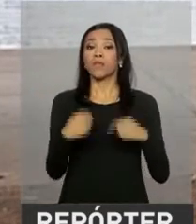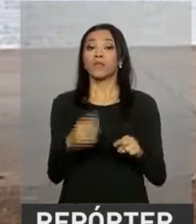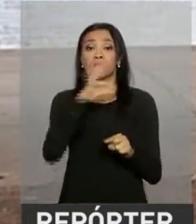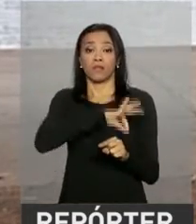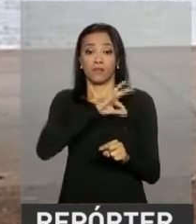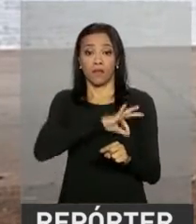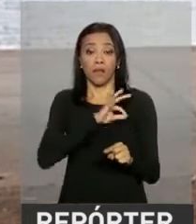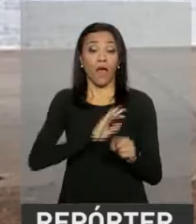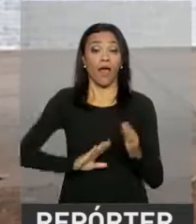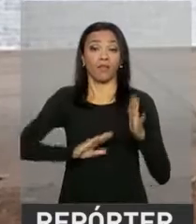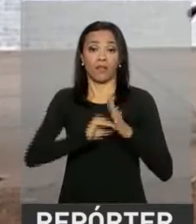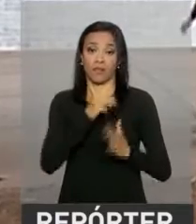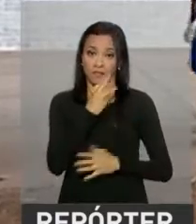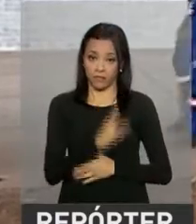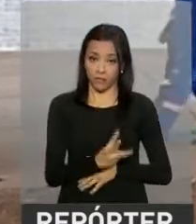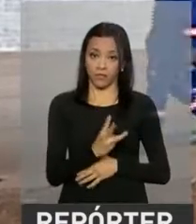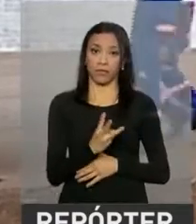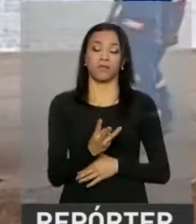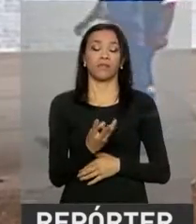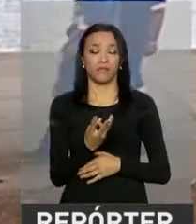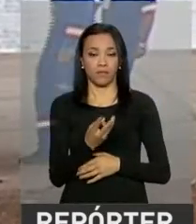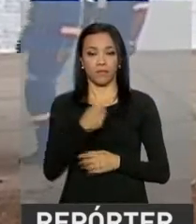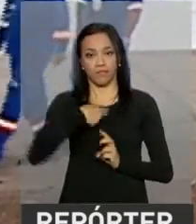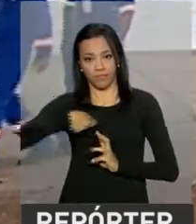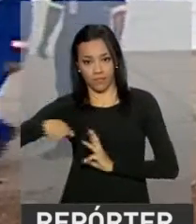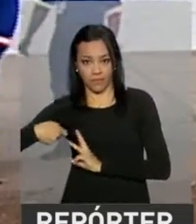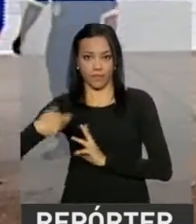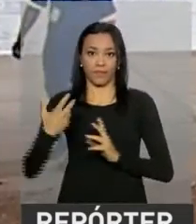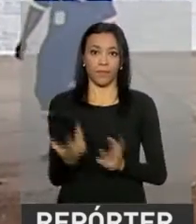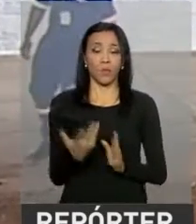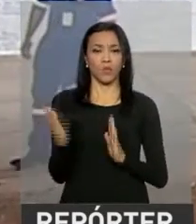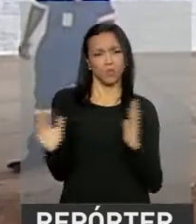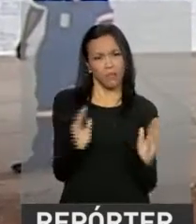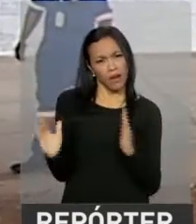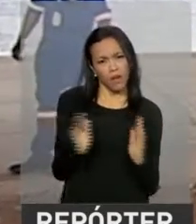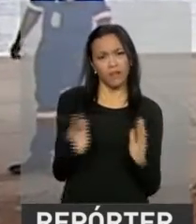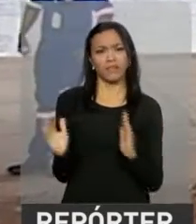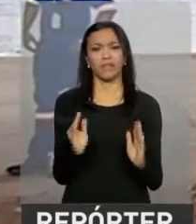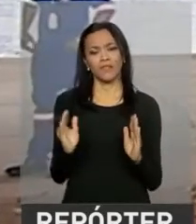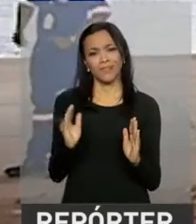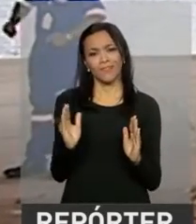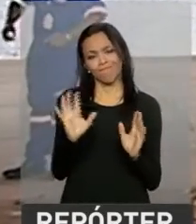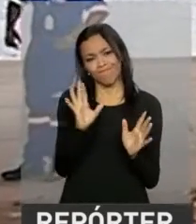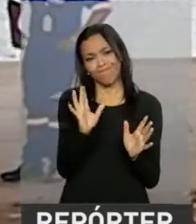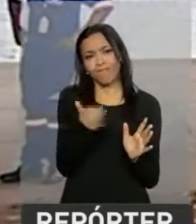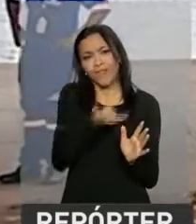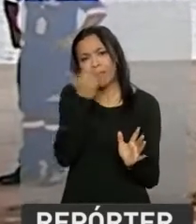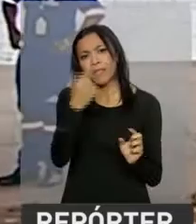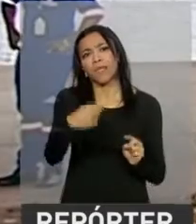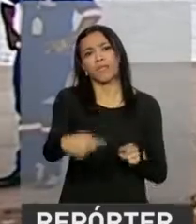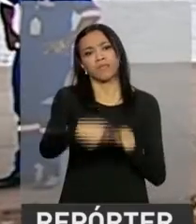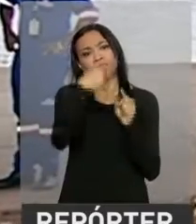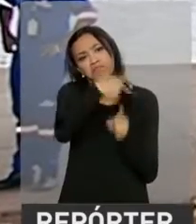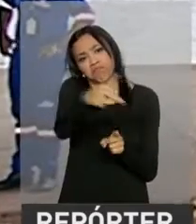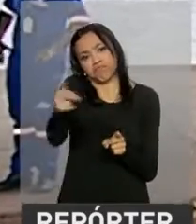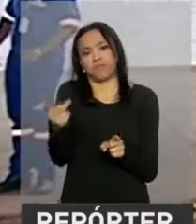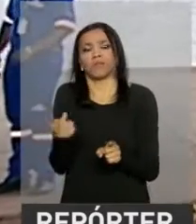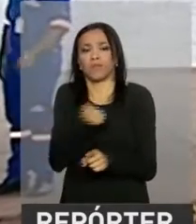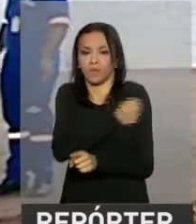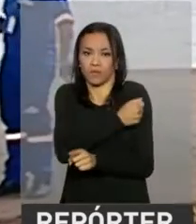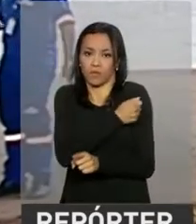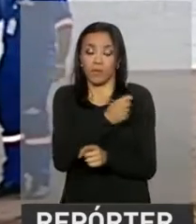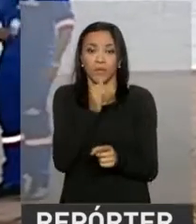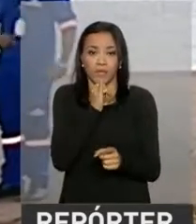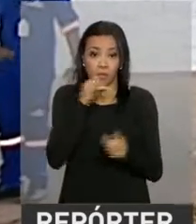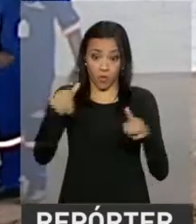familiar bruta de até 3 salários mínimos mensais. Os prazos variam de acordo com as condições dos estudantes. De hoje até o dia 28,